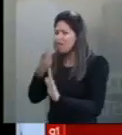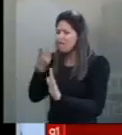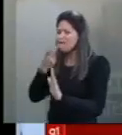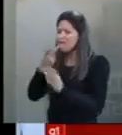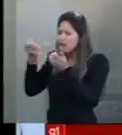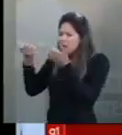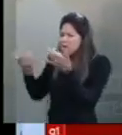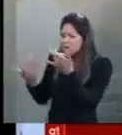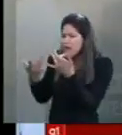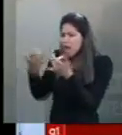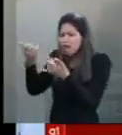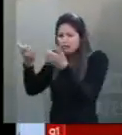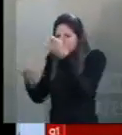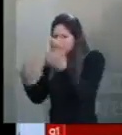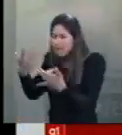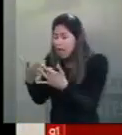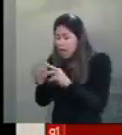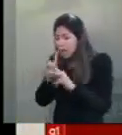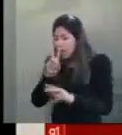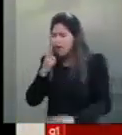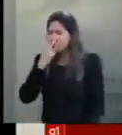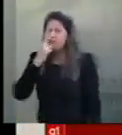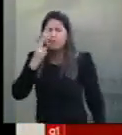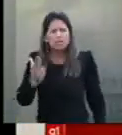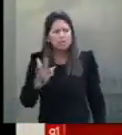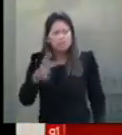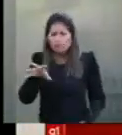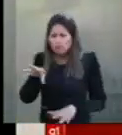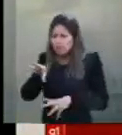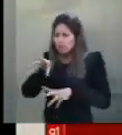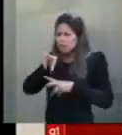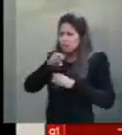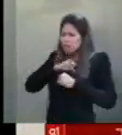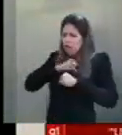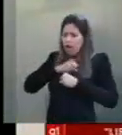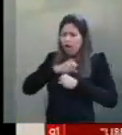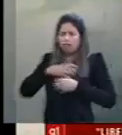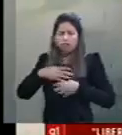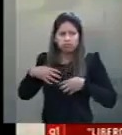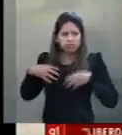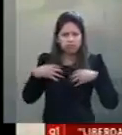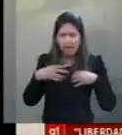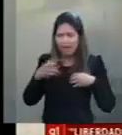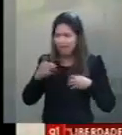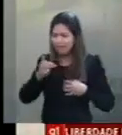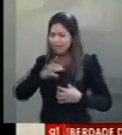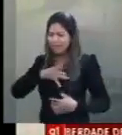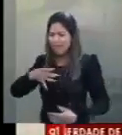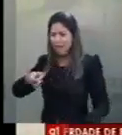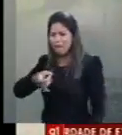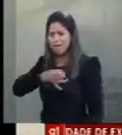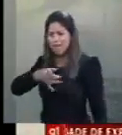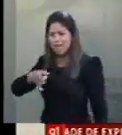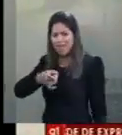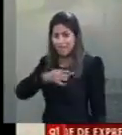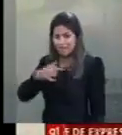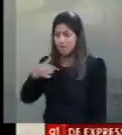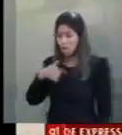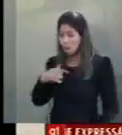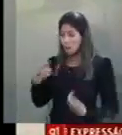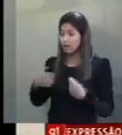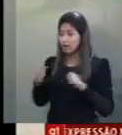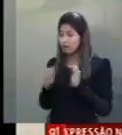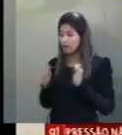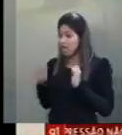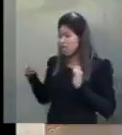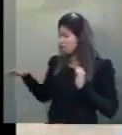parecia que nada ela conseguia absorver e ela repetir com medo. Então, até que eu precisei chamar as pessoas que estavam